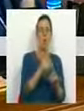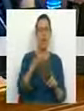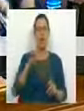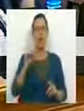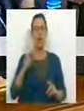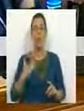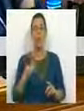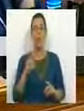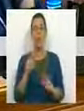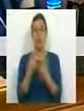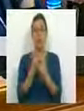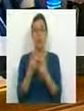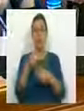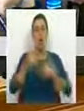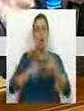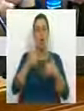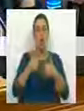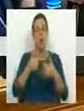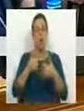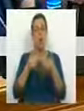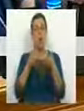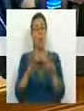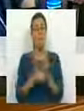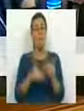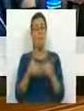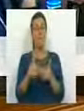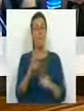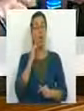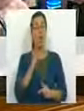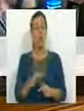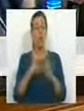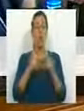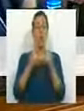que, segundo sabemos, terão um concurso lançado em breve de